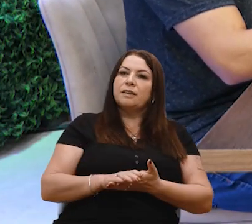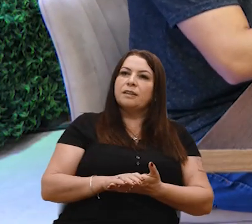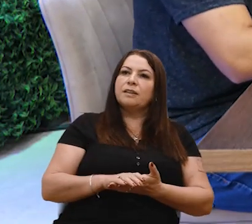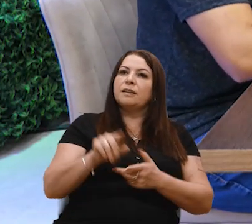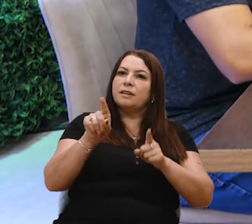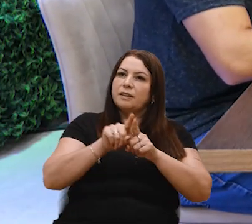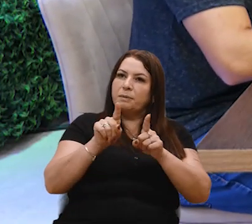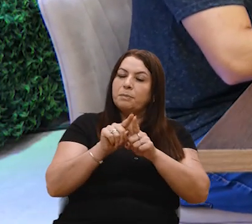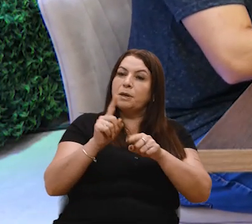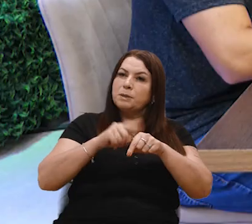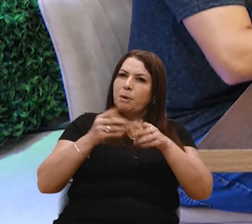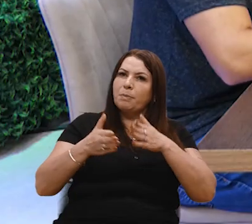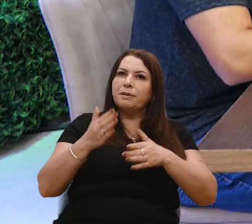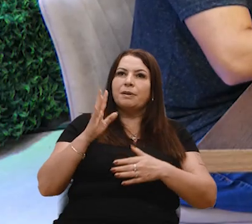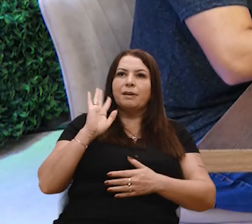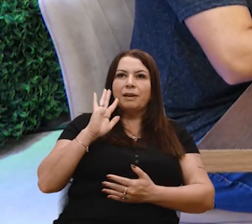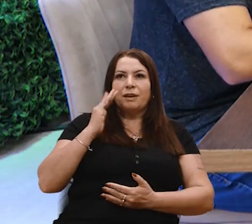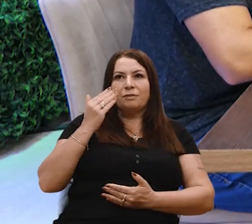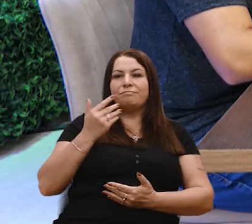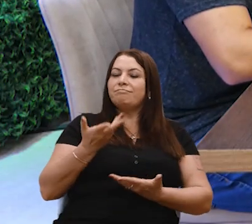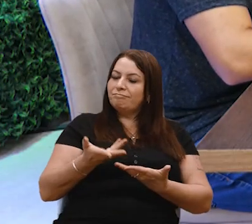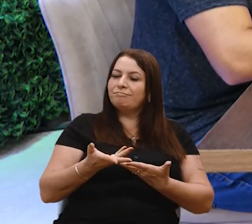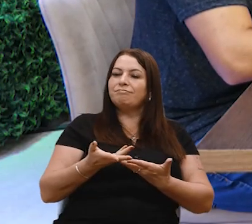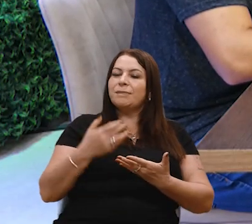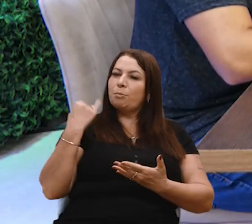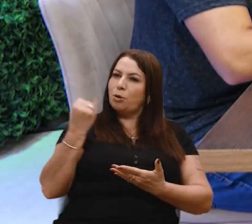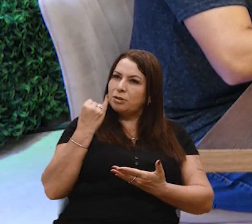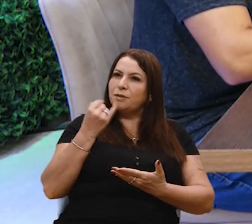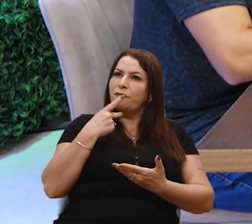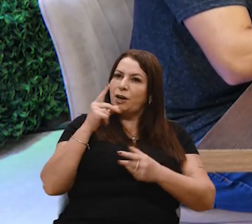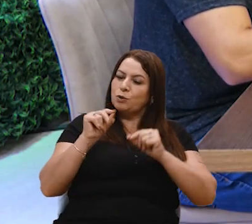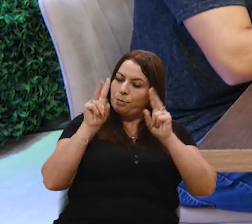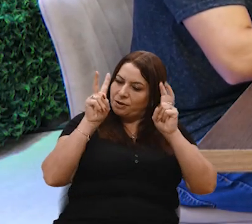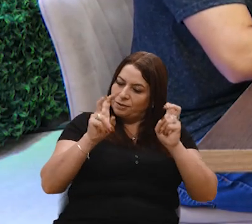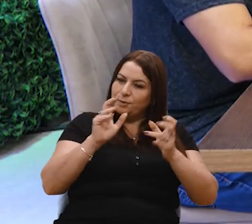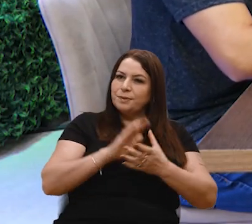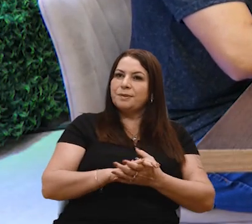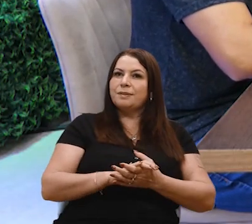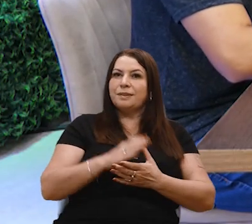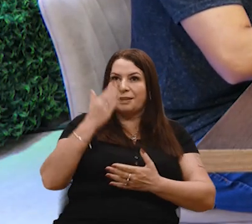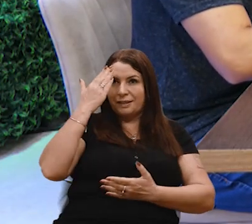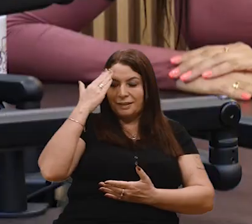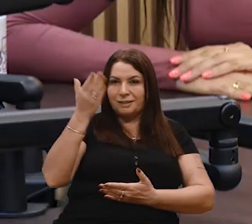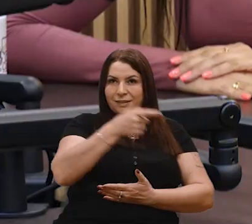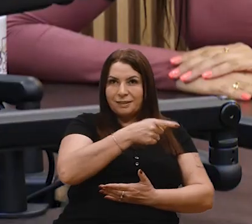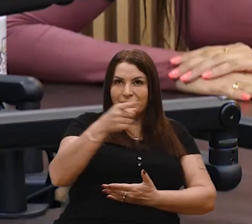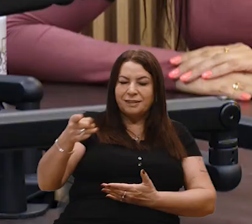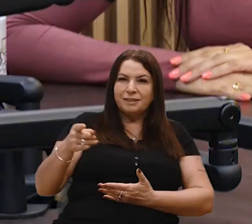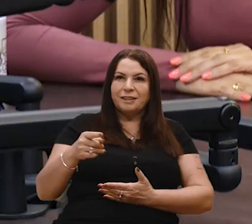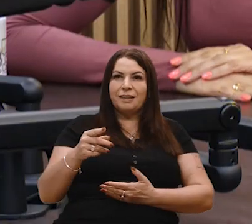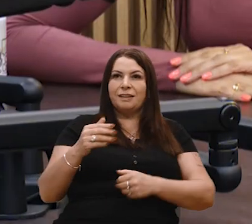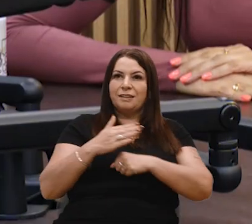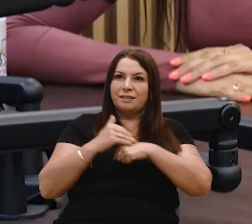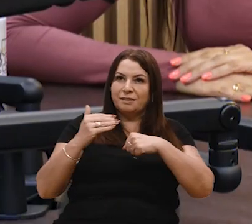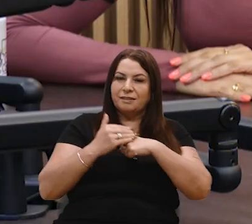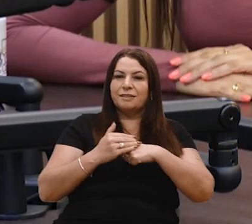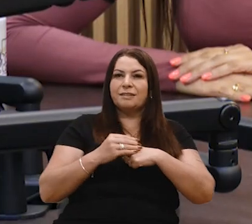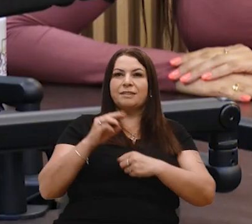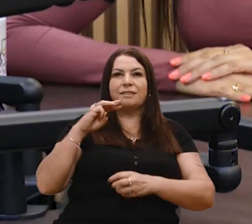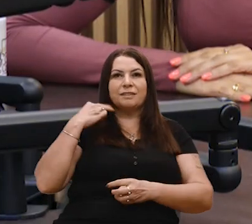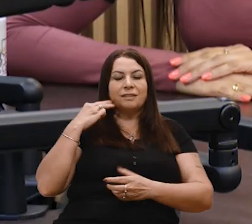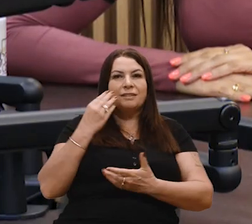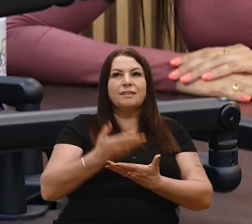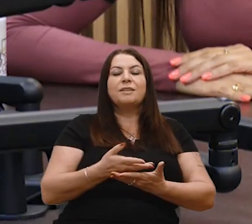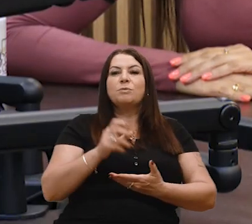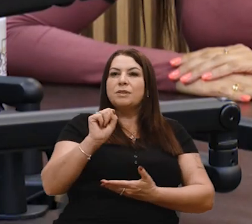te agradecer, então, a esse momento muito bacana, tá, Rafael? É importantíssimo falar sobre isso. Agradecer com enorme carinho